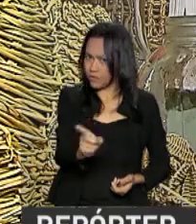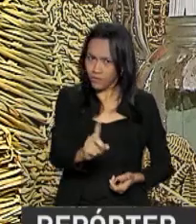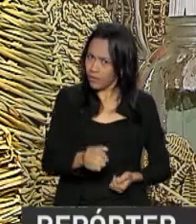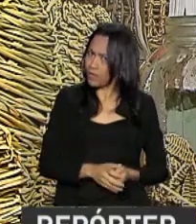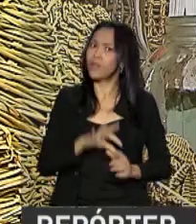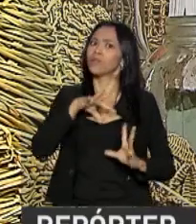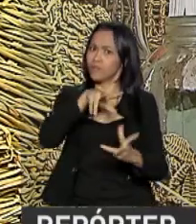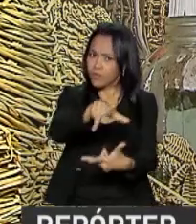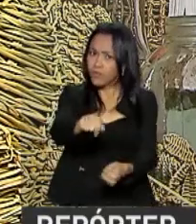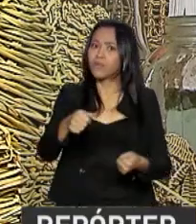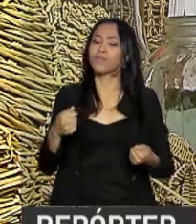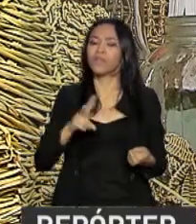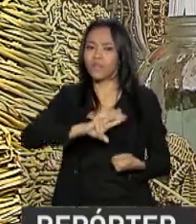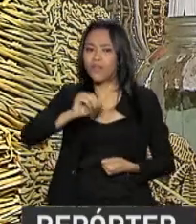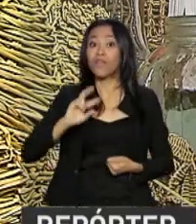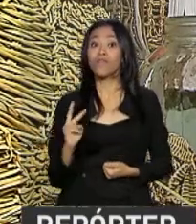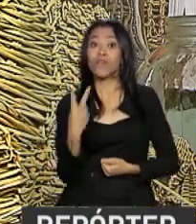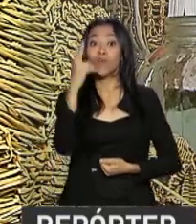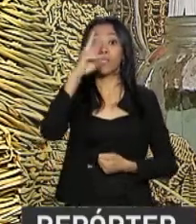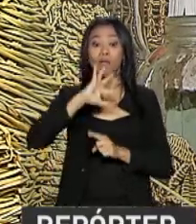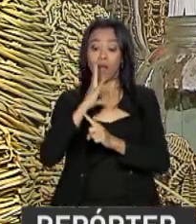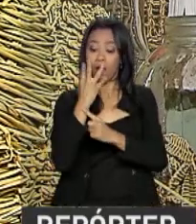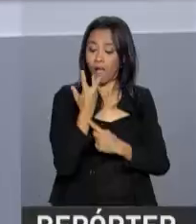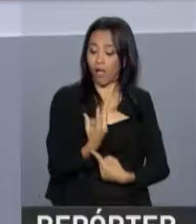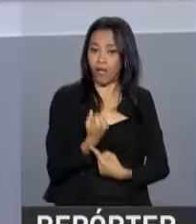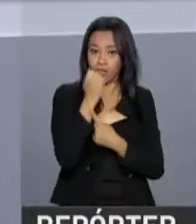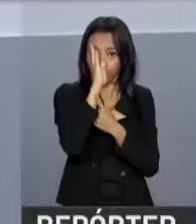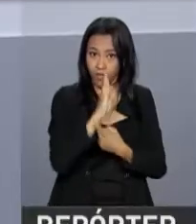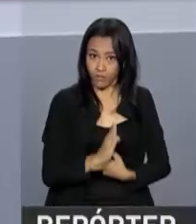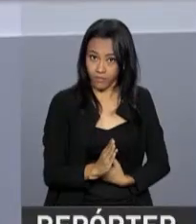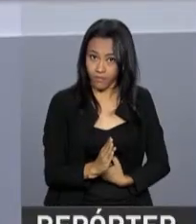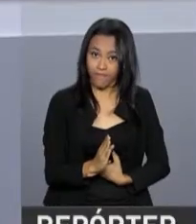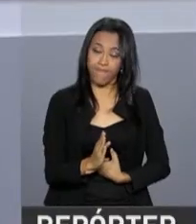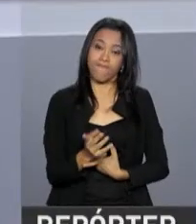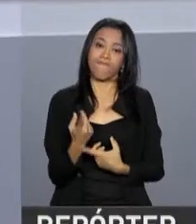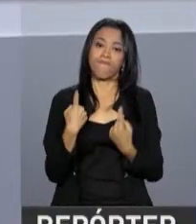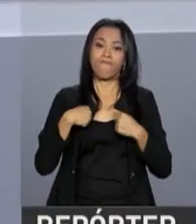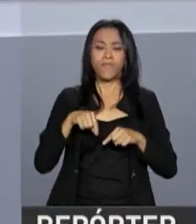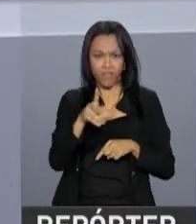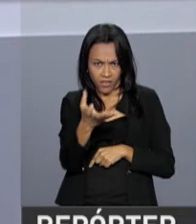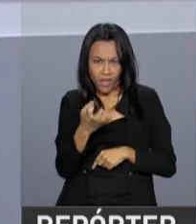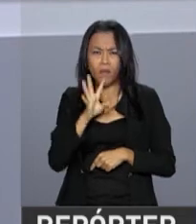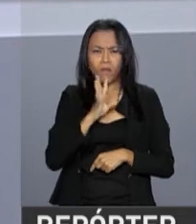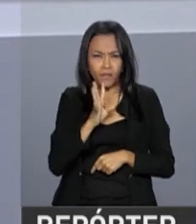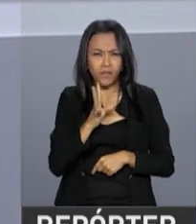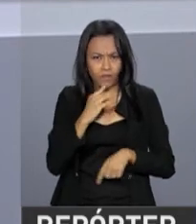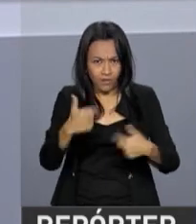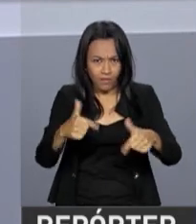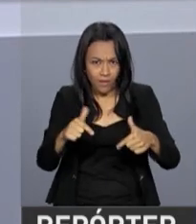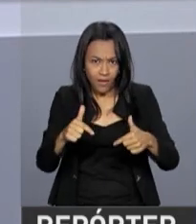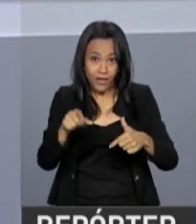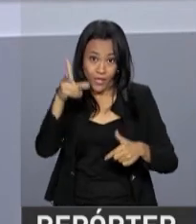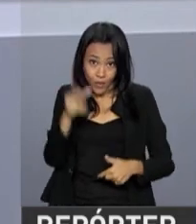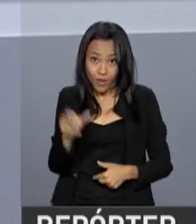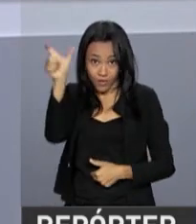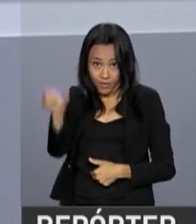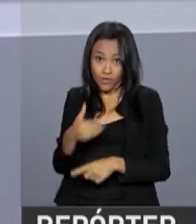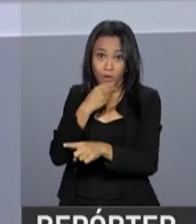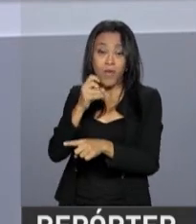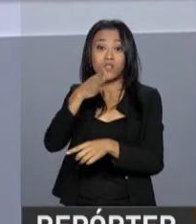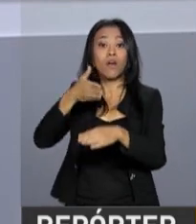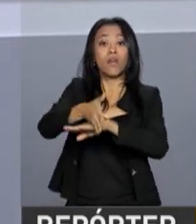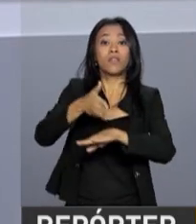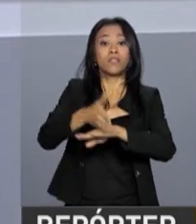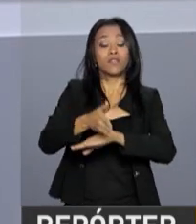e vai valorizar o nosso artesanato primeiro para conhecer o trabalho de artesãos como joão gomes basta